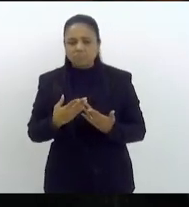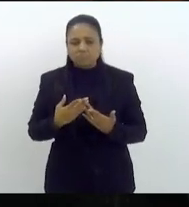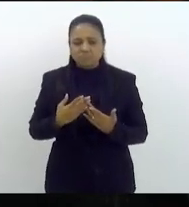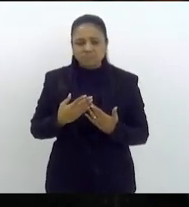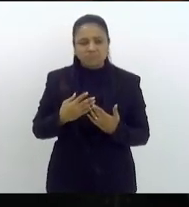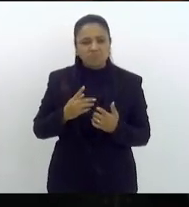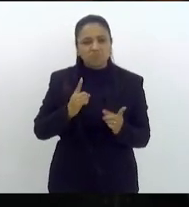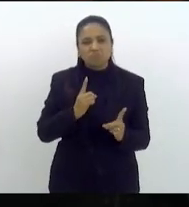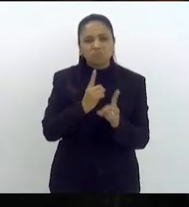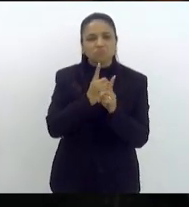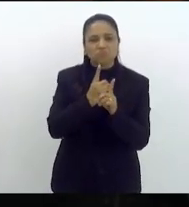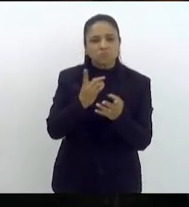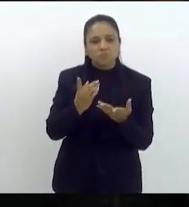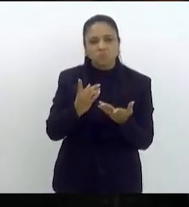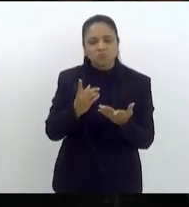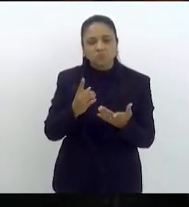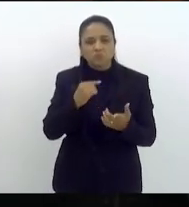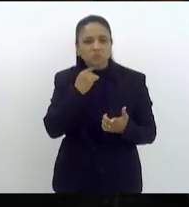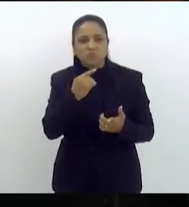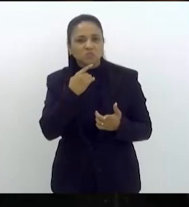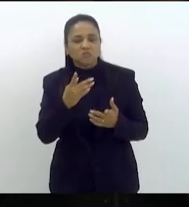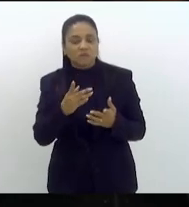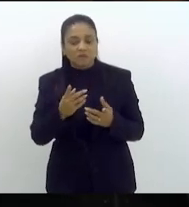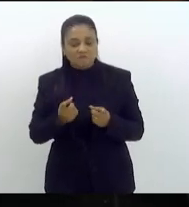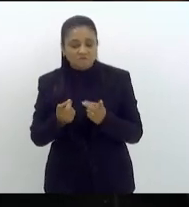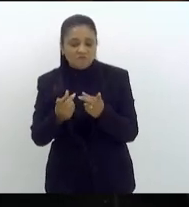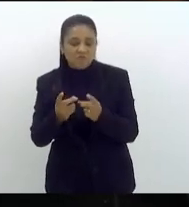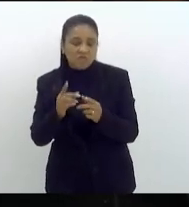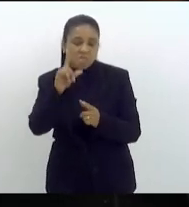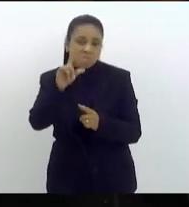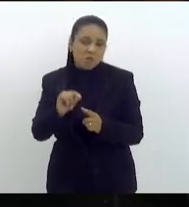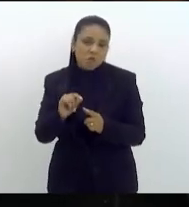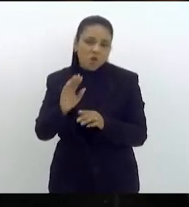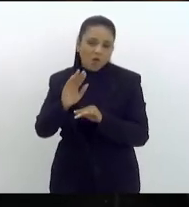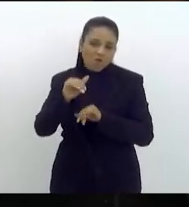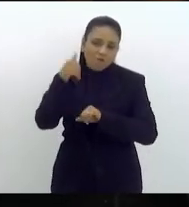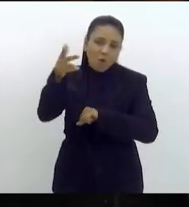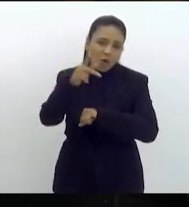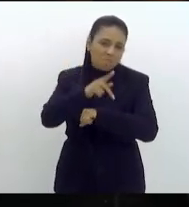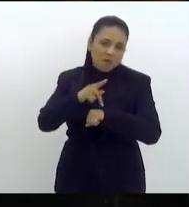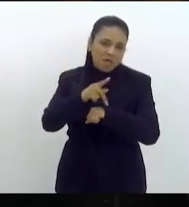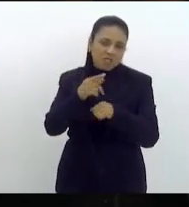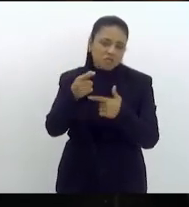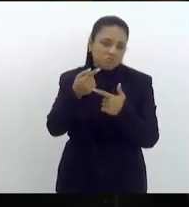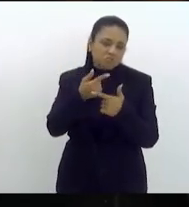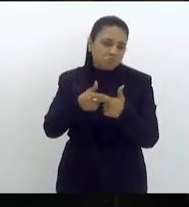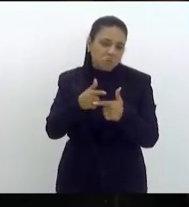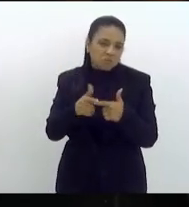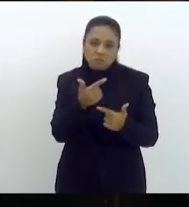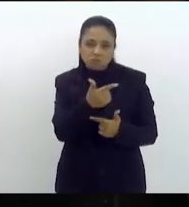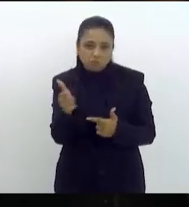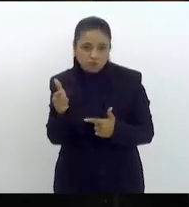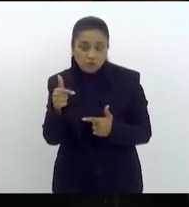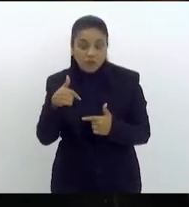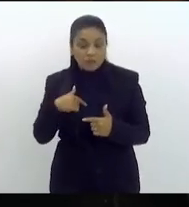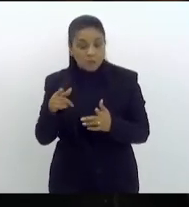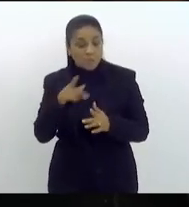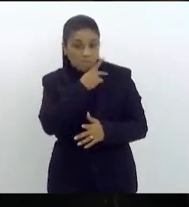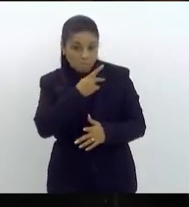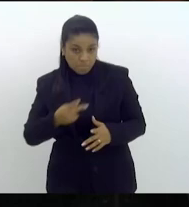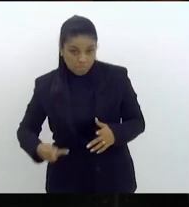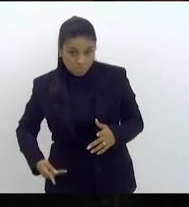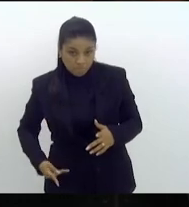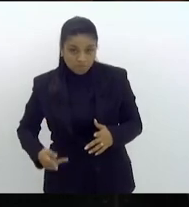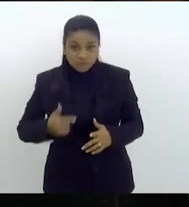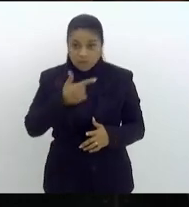vender o preço menor que o mercado para sua subsidiária no exterior e o presidente de Plantão a época